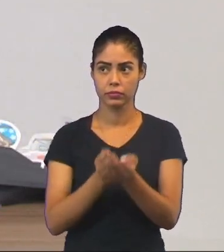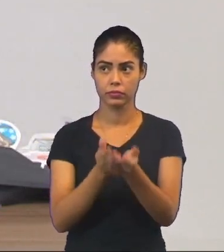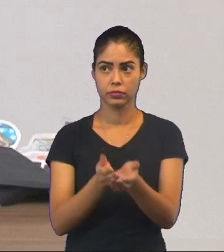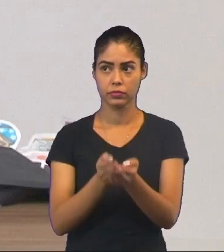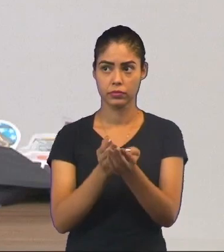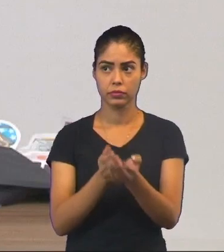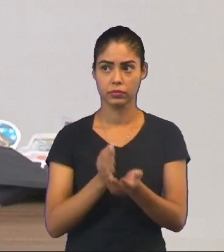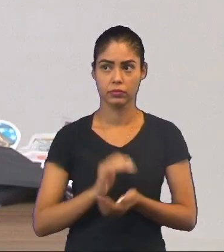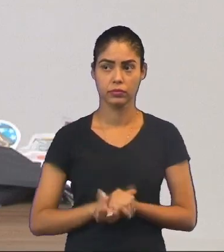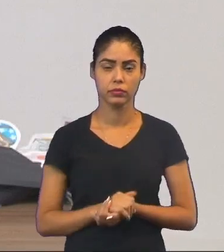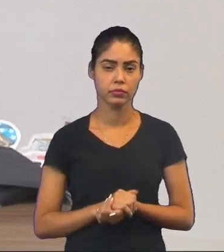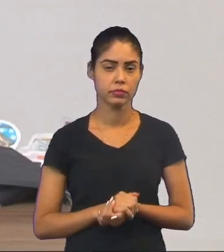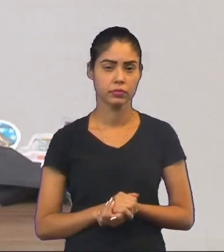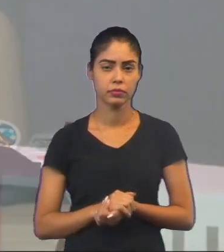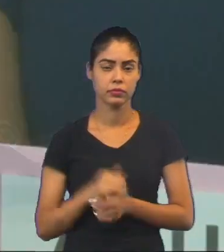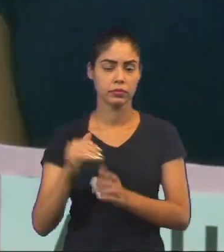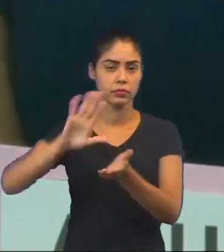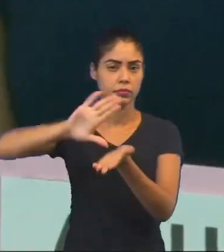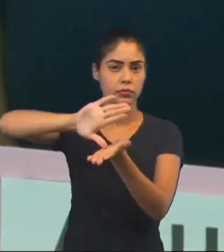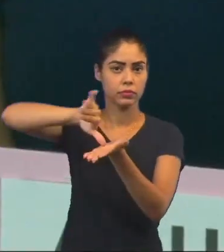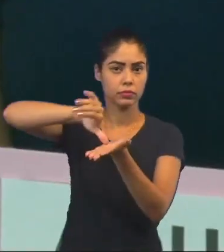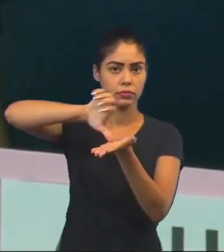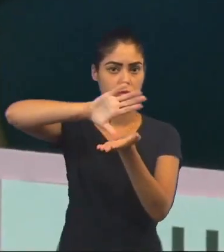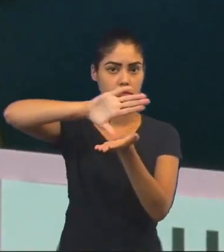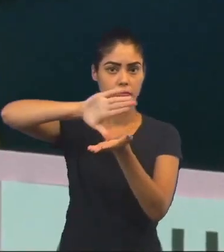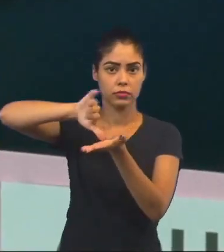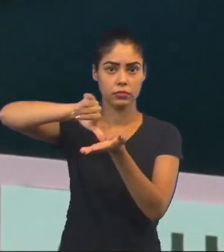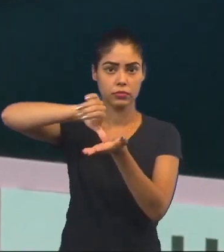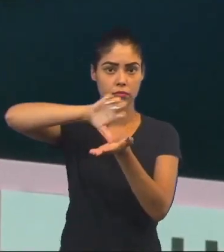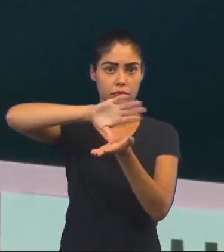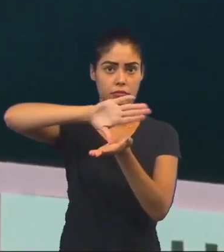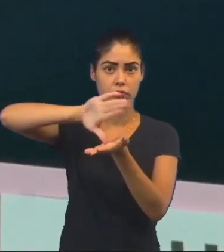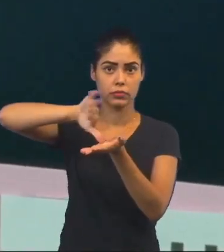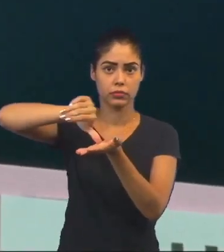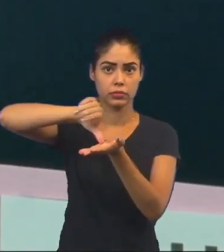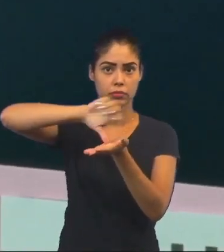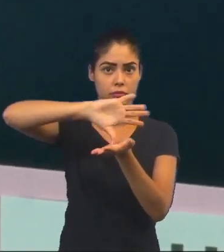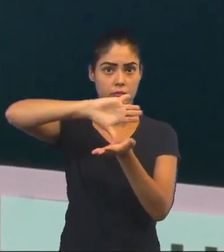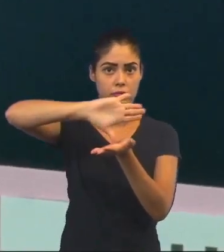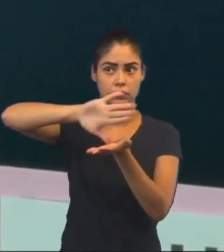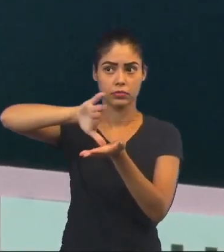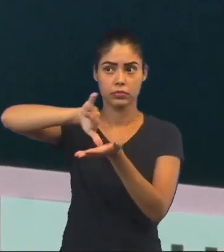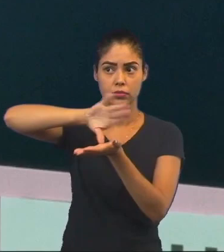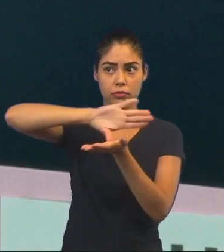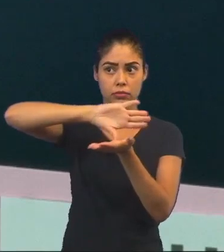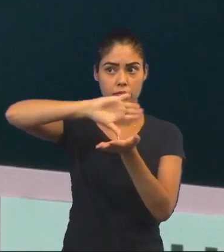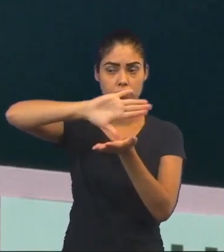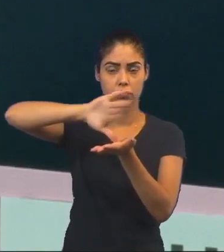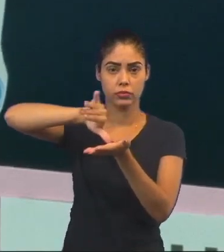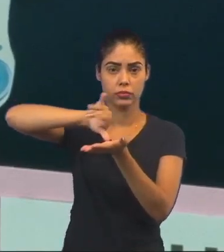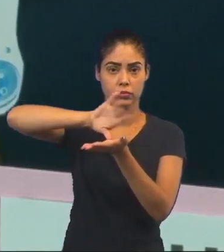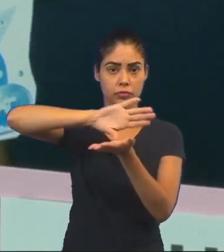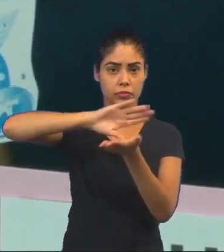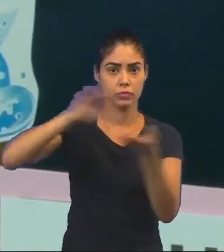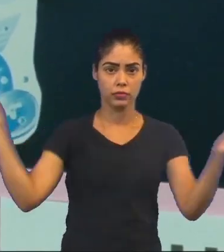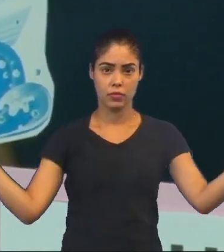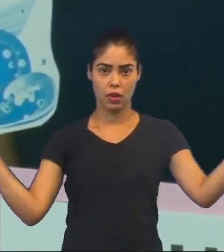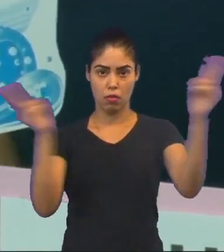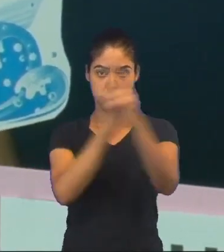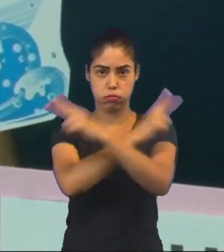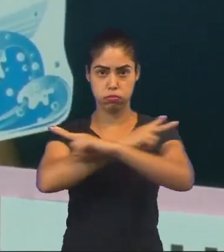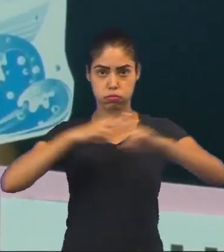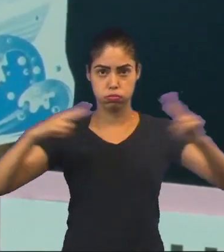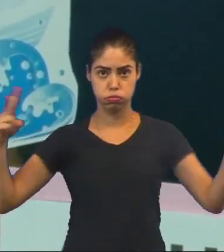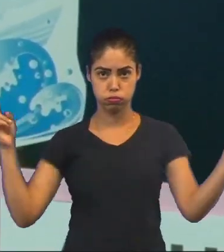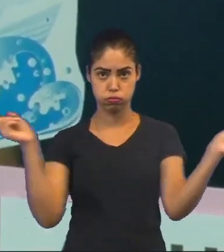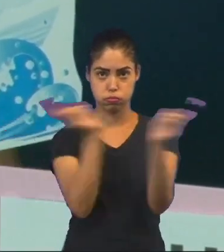Esse barco é um barco à vela. E um barco à vela? Ele precisa, para se movimentar, da força dos ventos. Na